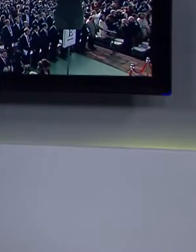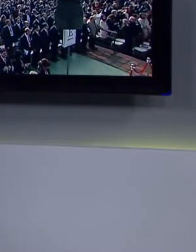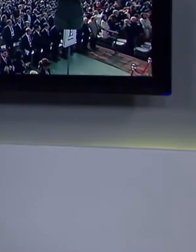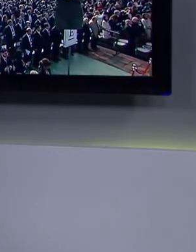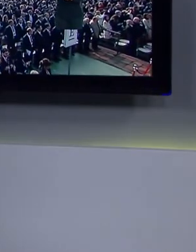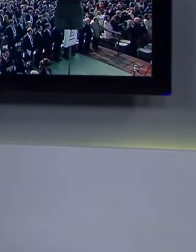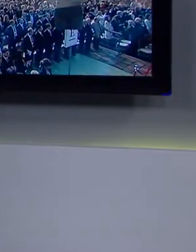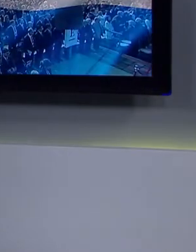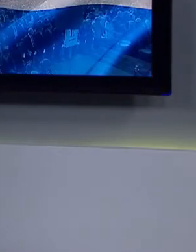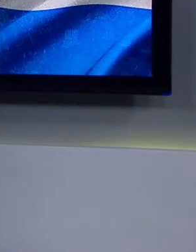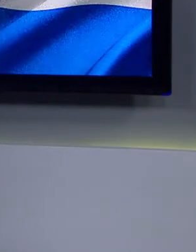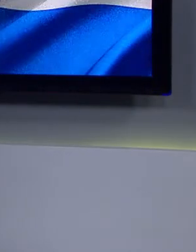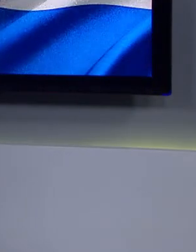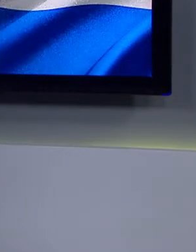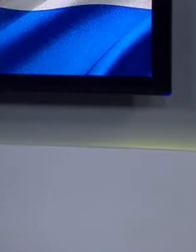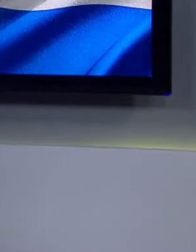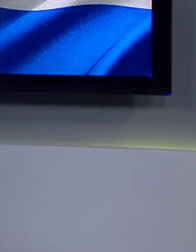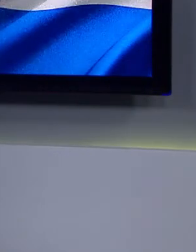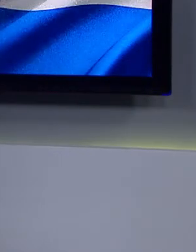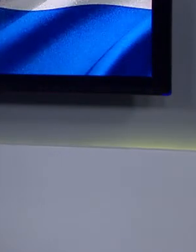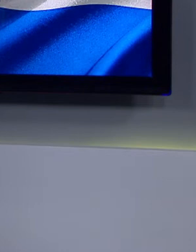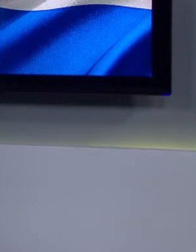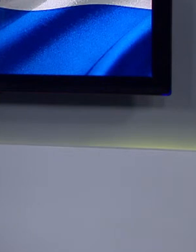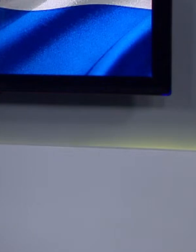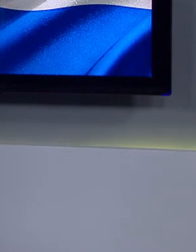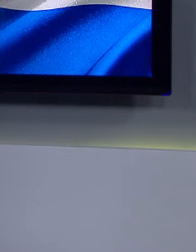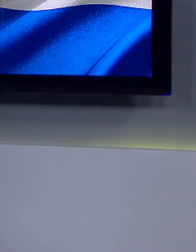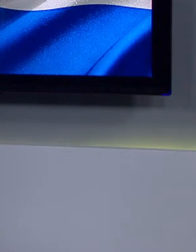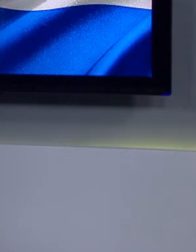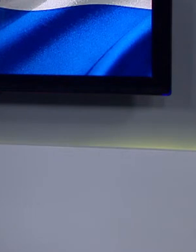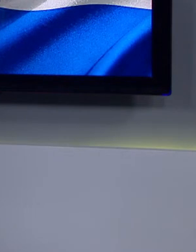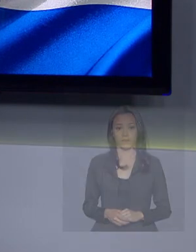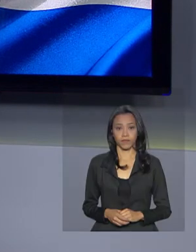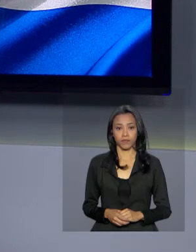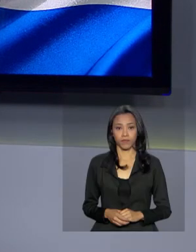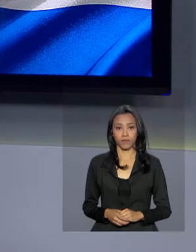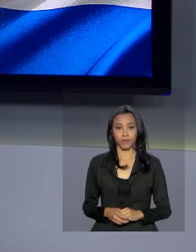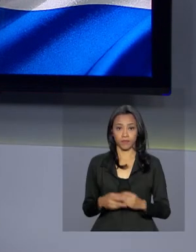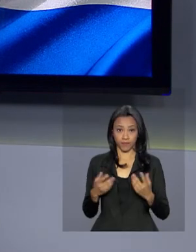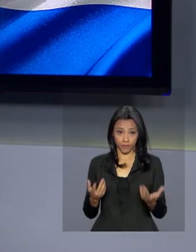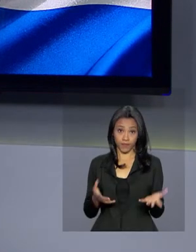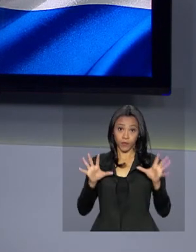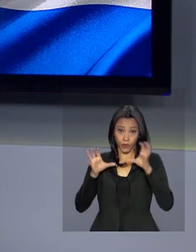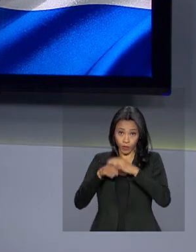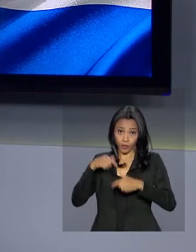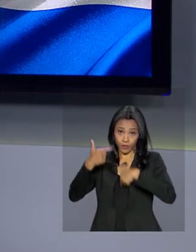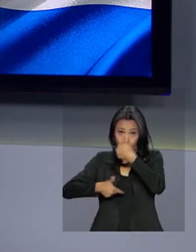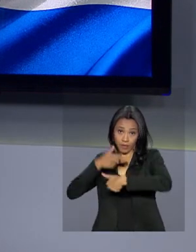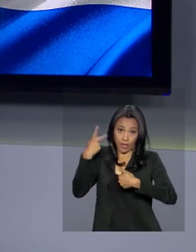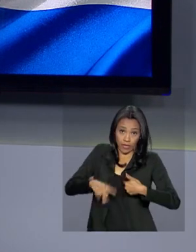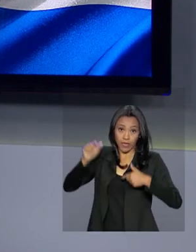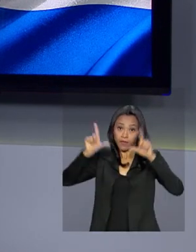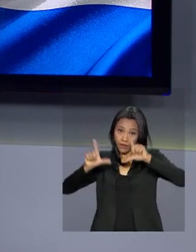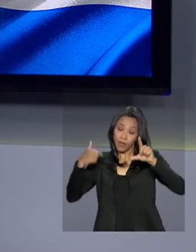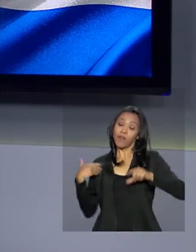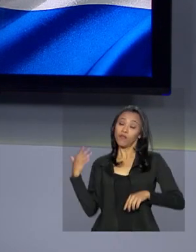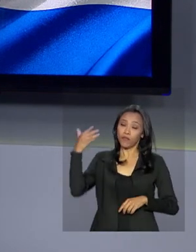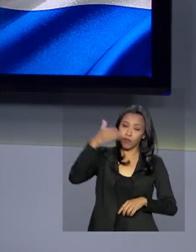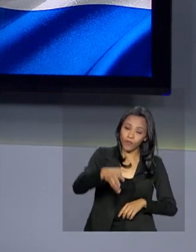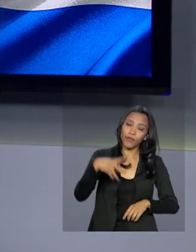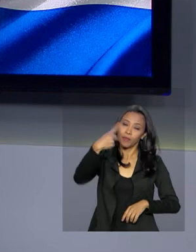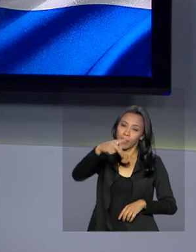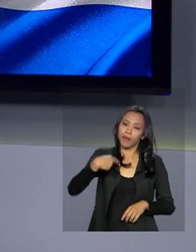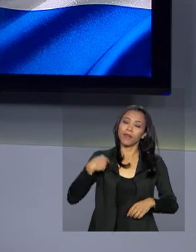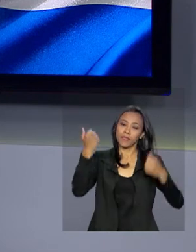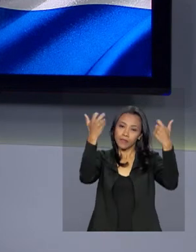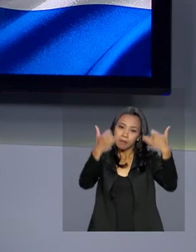Olha, e a equipe da TV NBR está em Assunção para acompanhar essa cerimônia de posse do novo presidente paraguaio. A repórter Márcia Fernandes conta